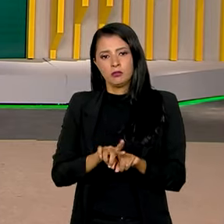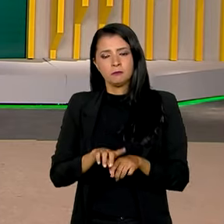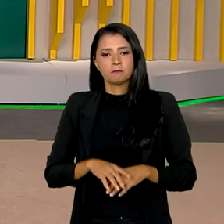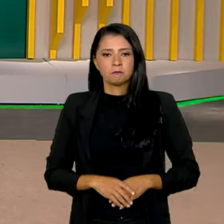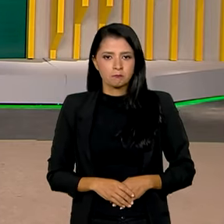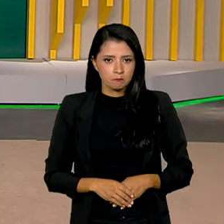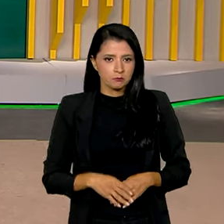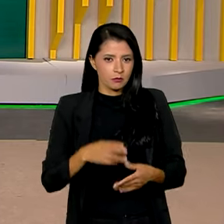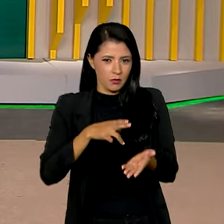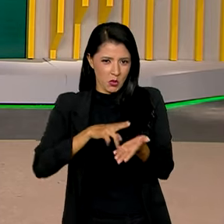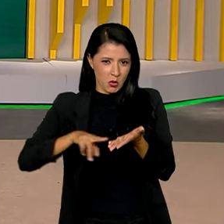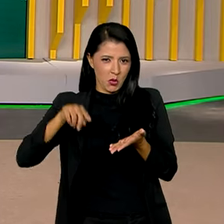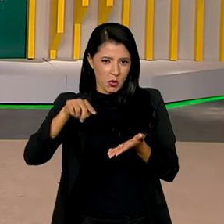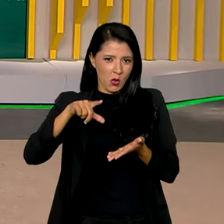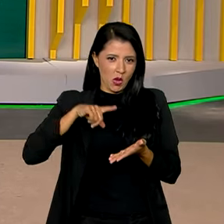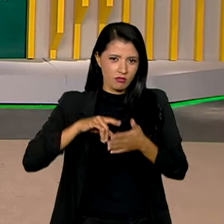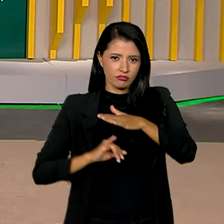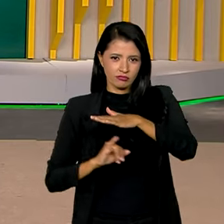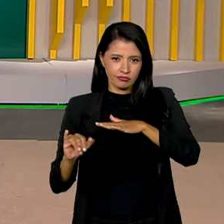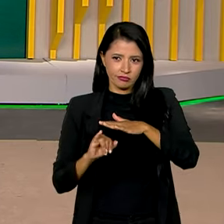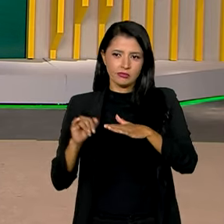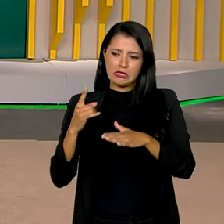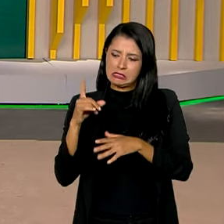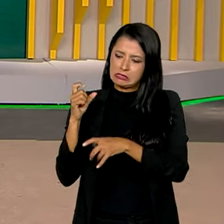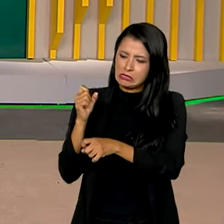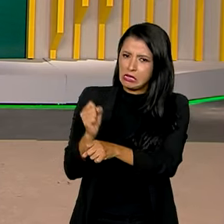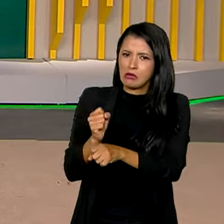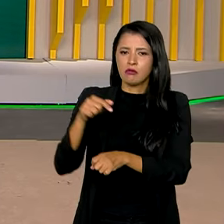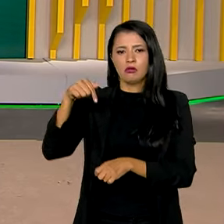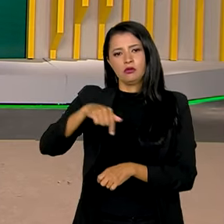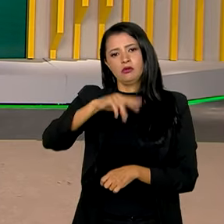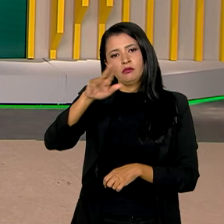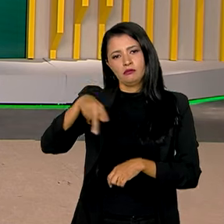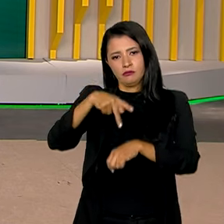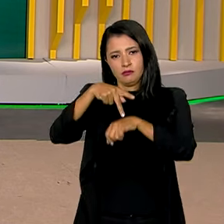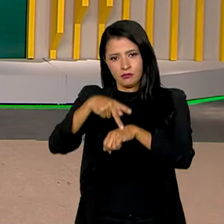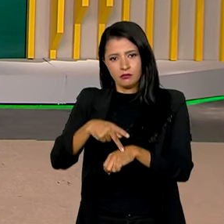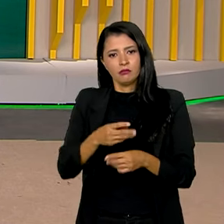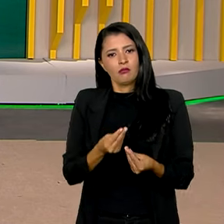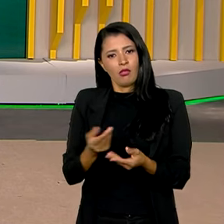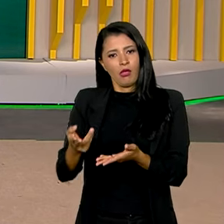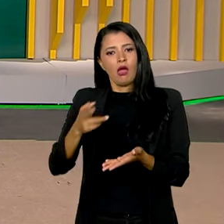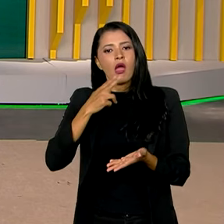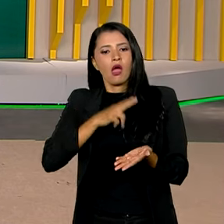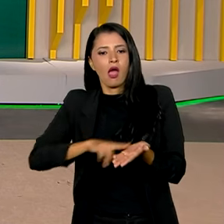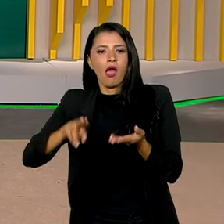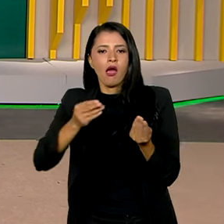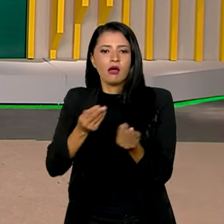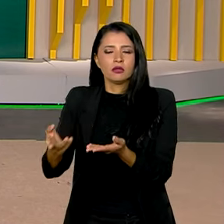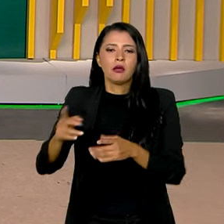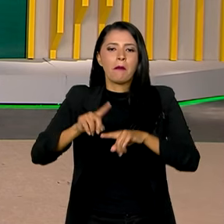Os Correios são uma instituição centenária no país, que além de entregar correspondências,